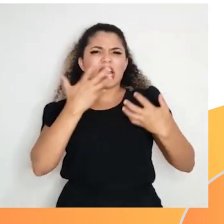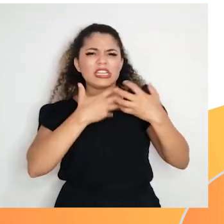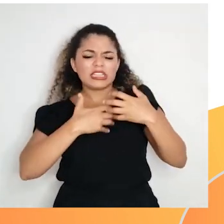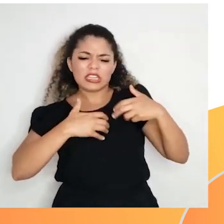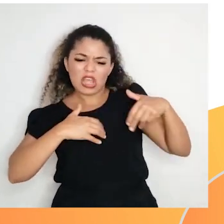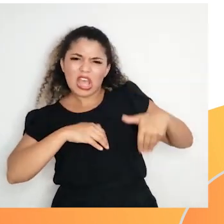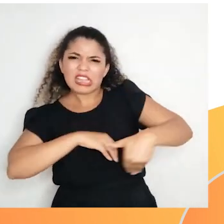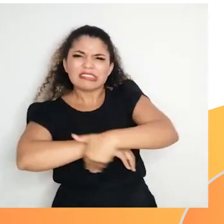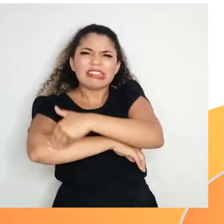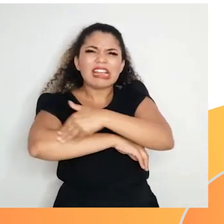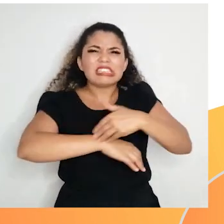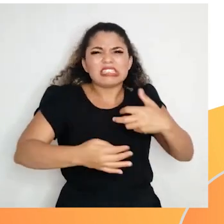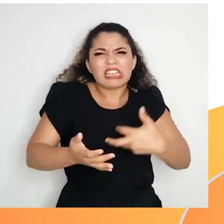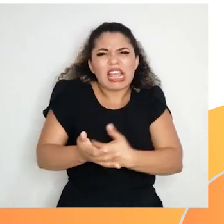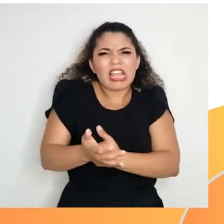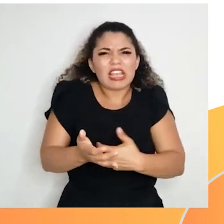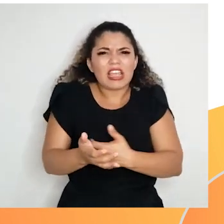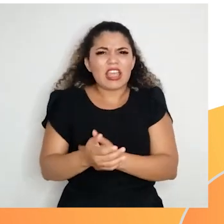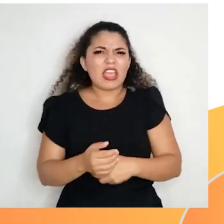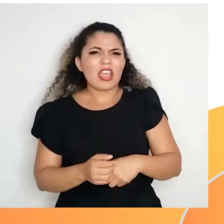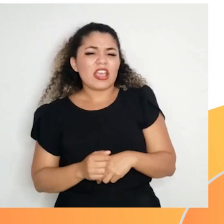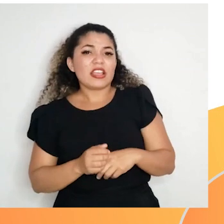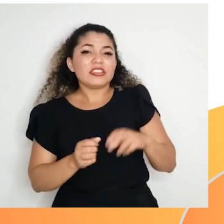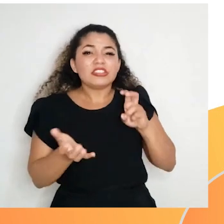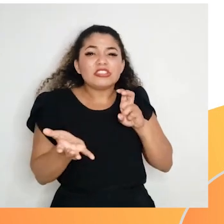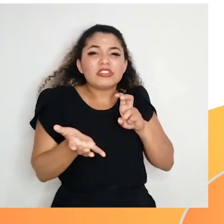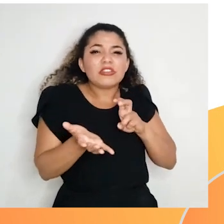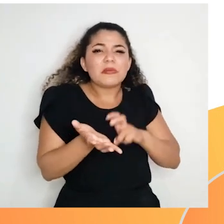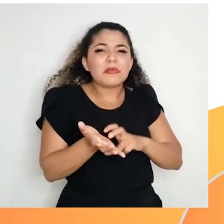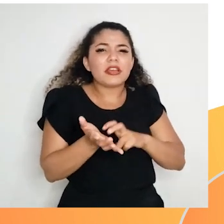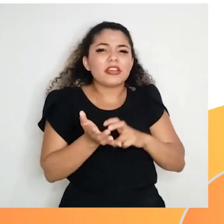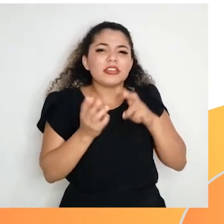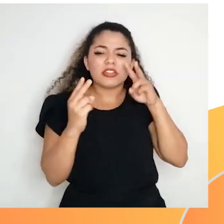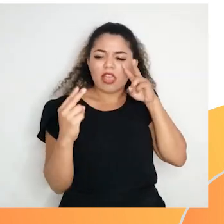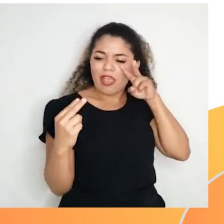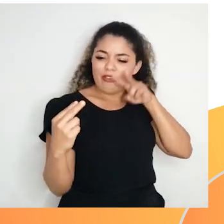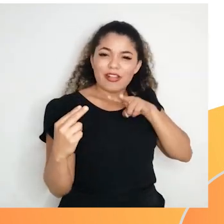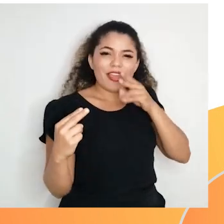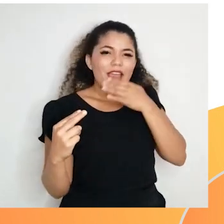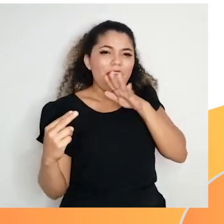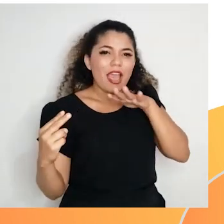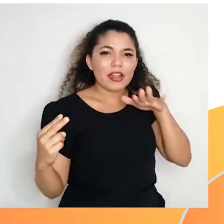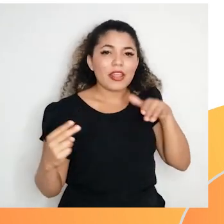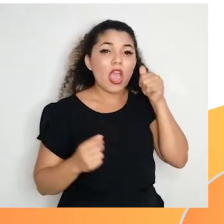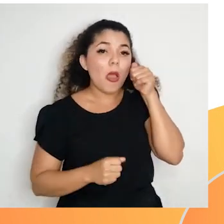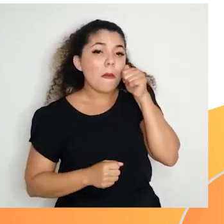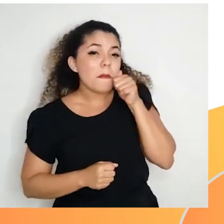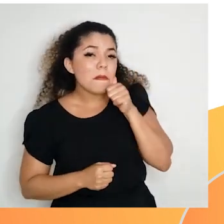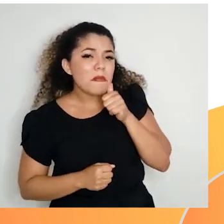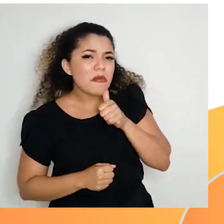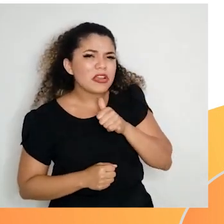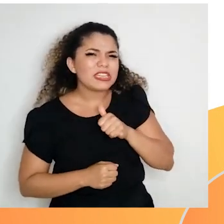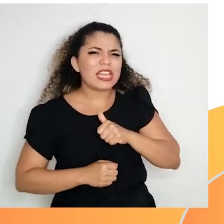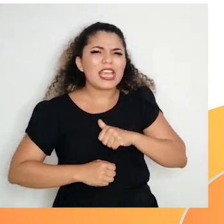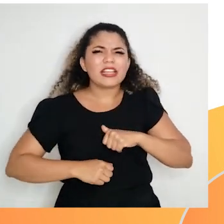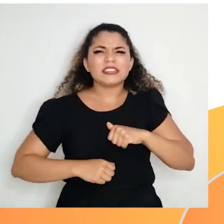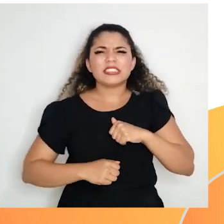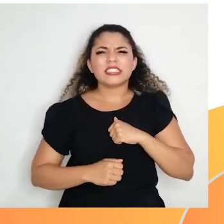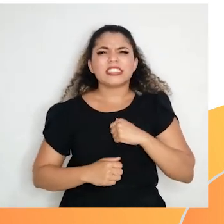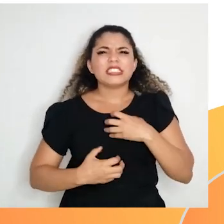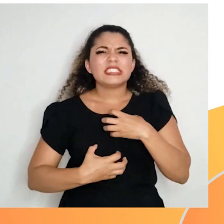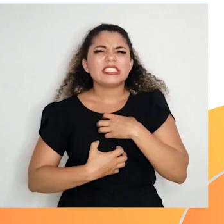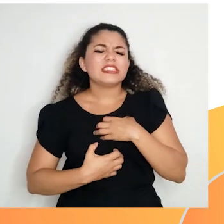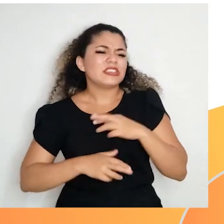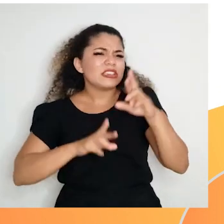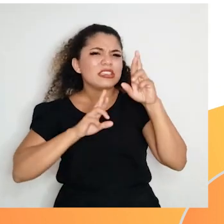de sangue, frescura de manhãs em olhos de crianças, mulheres mastigando